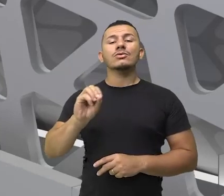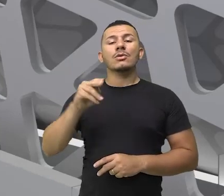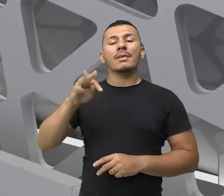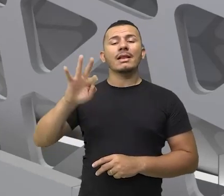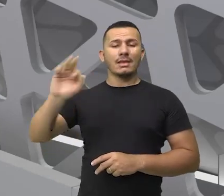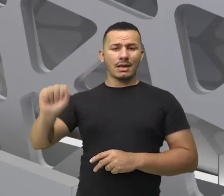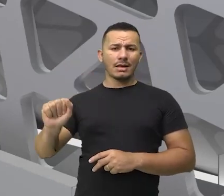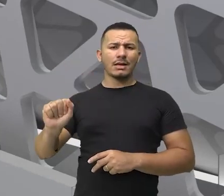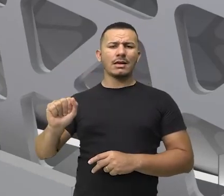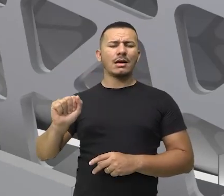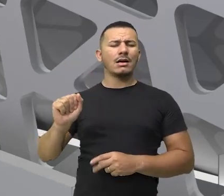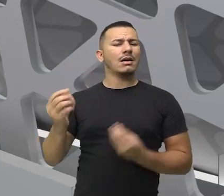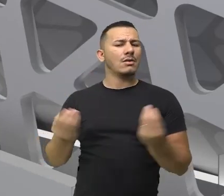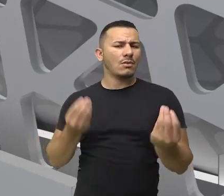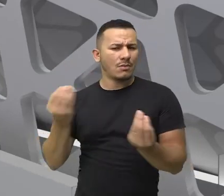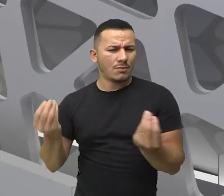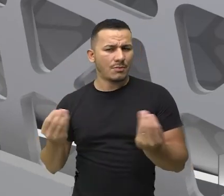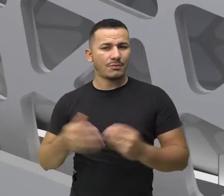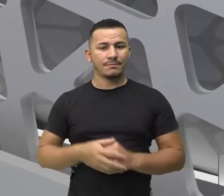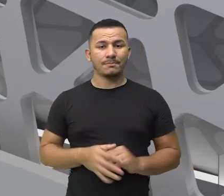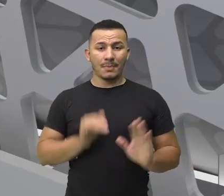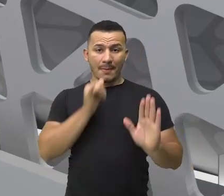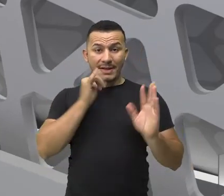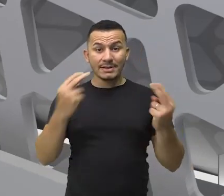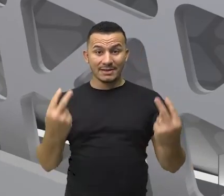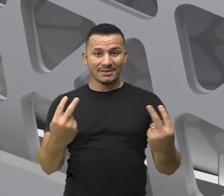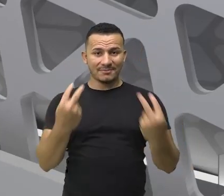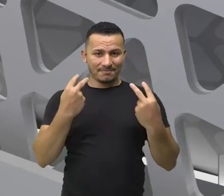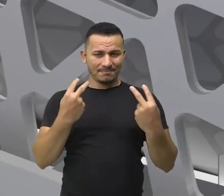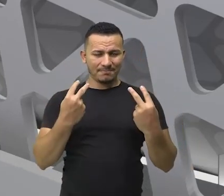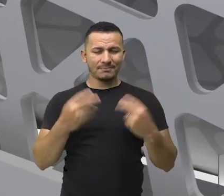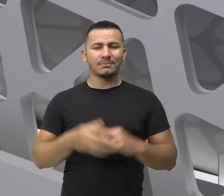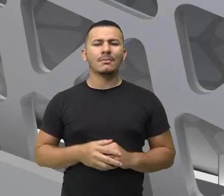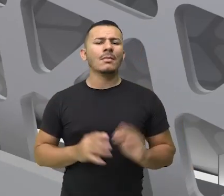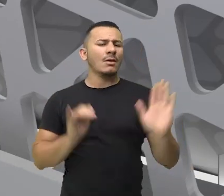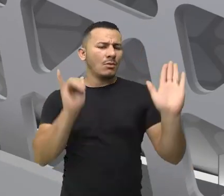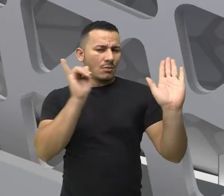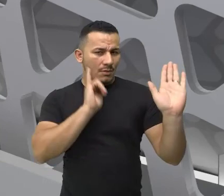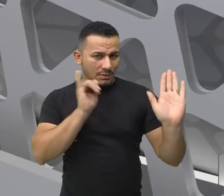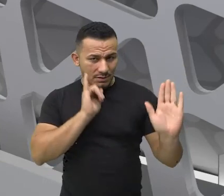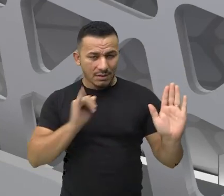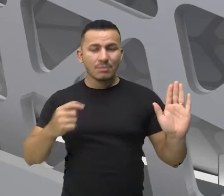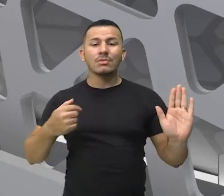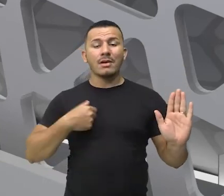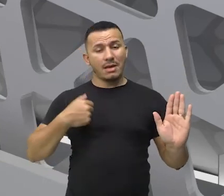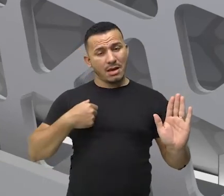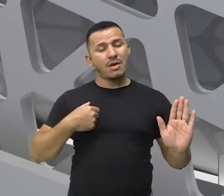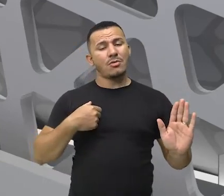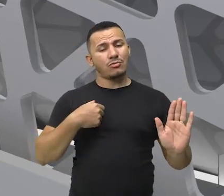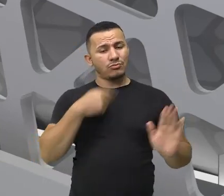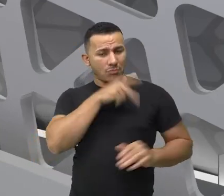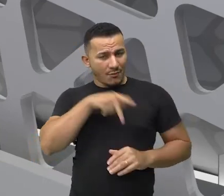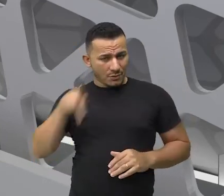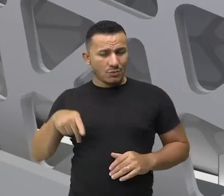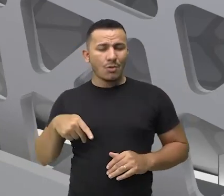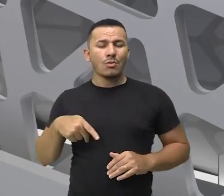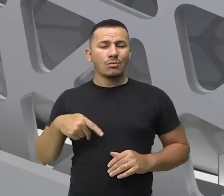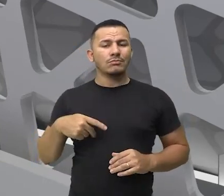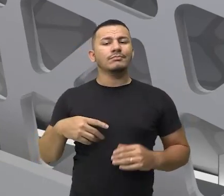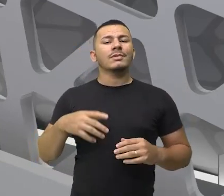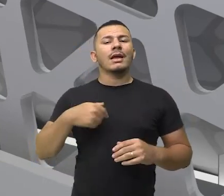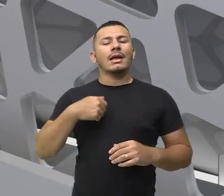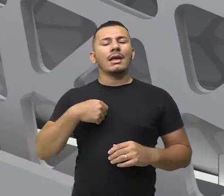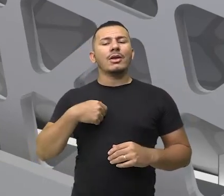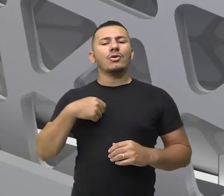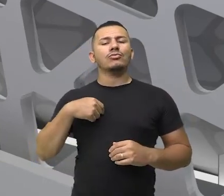Então, olhem para o professor Aldemir. Estão olhando, né? Vamos supor que o professor Aldemir se coloque